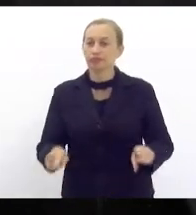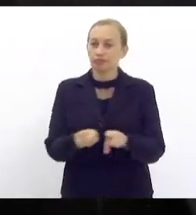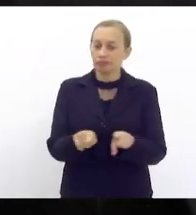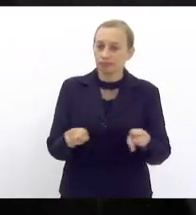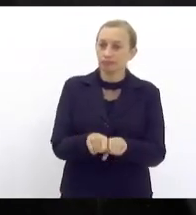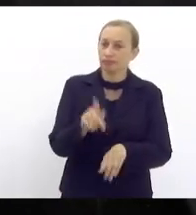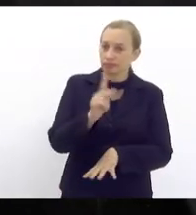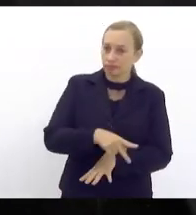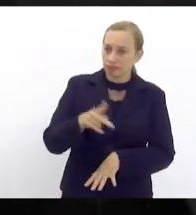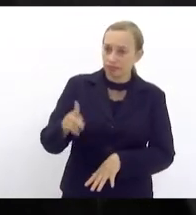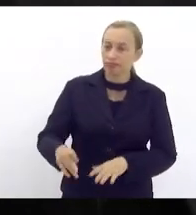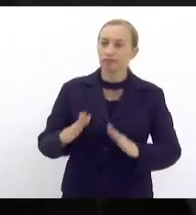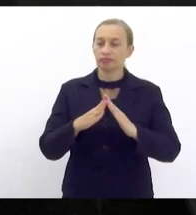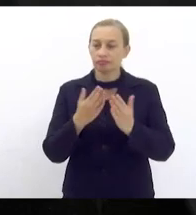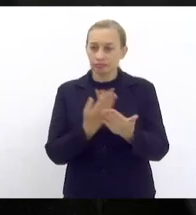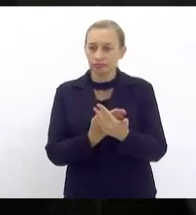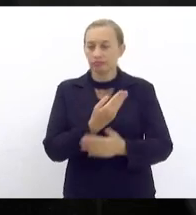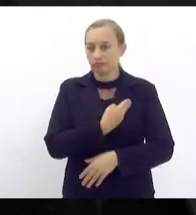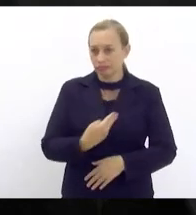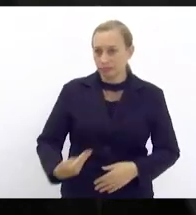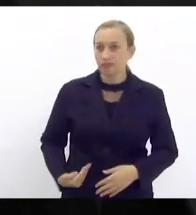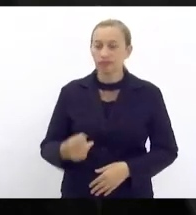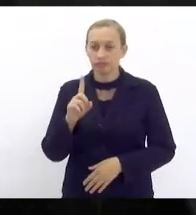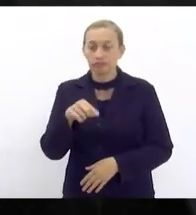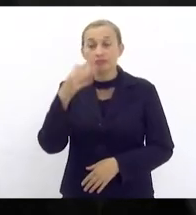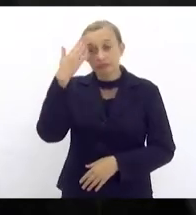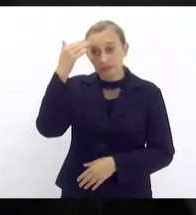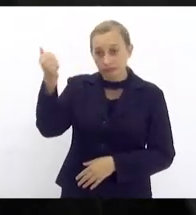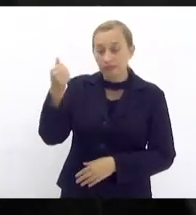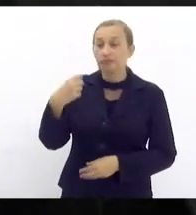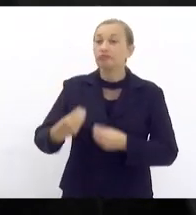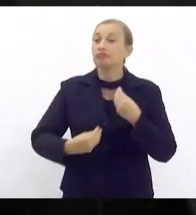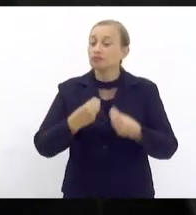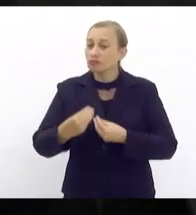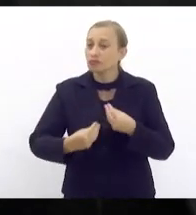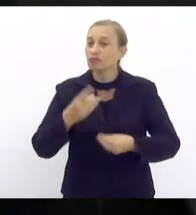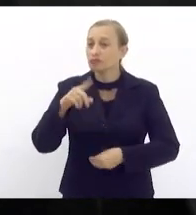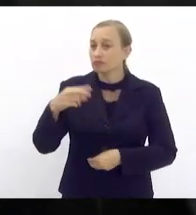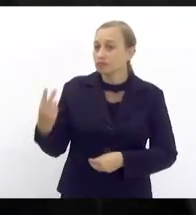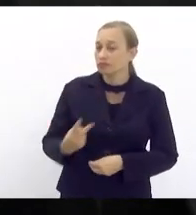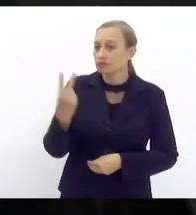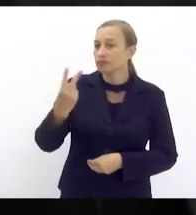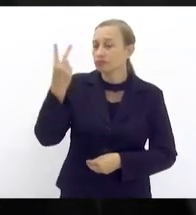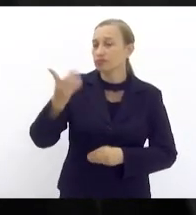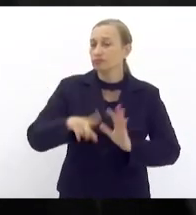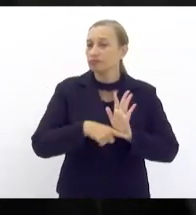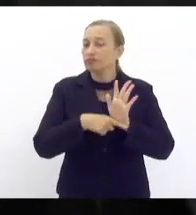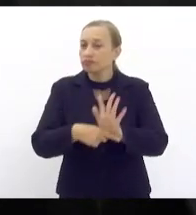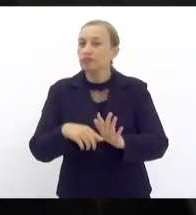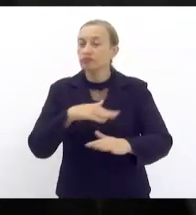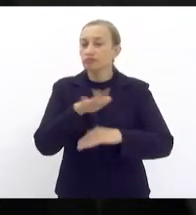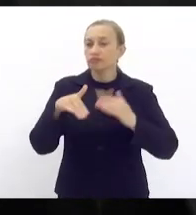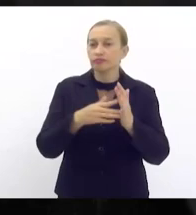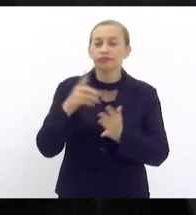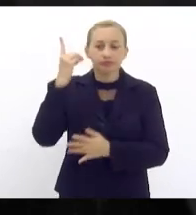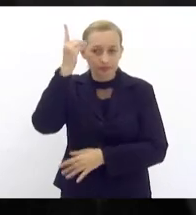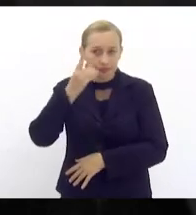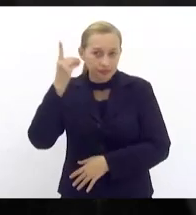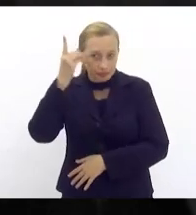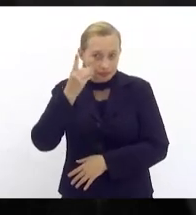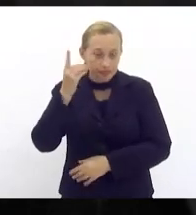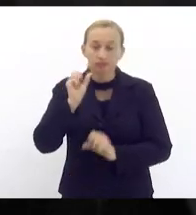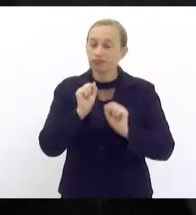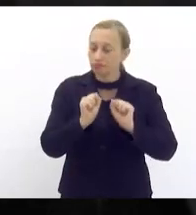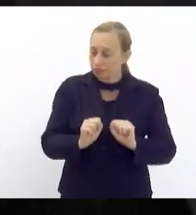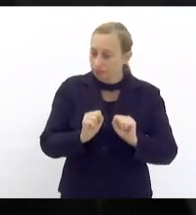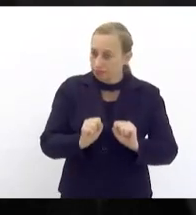da Escola Pública né e a gente sabe como é rico a contribuição que todos os deputados e deputados